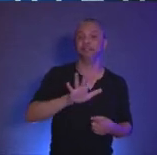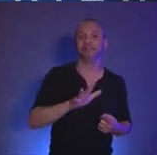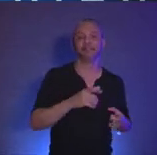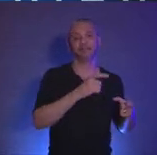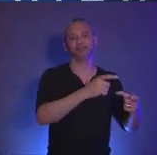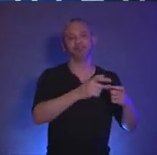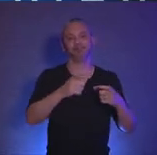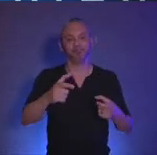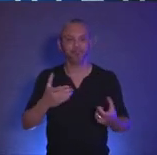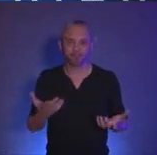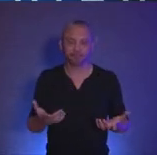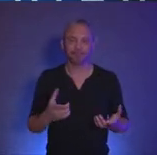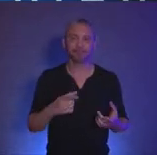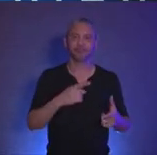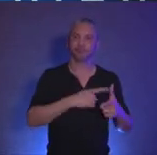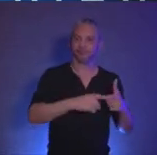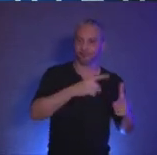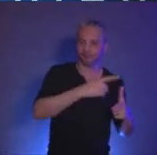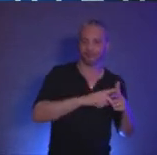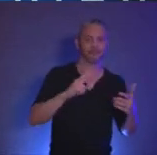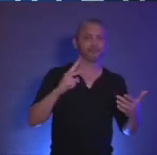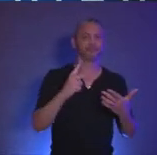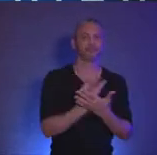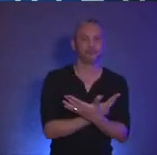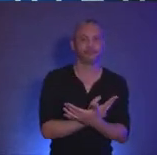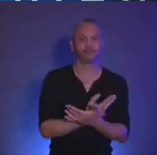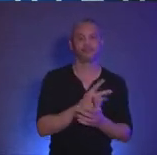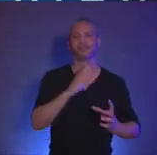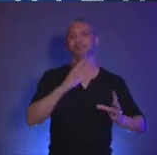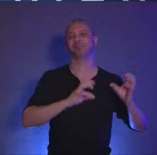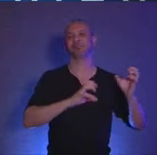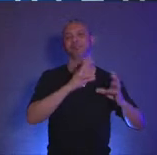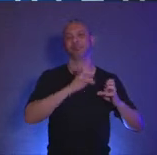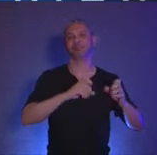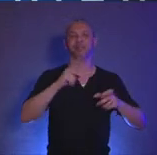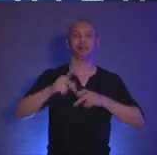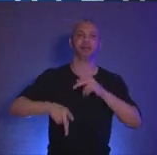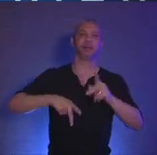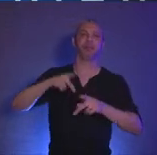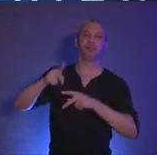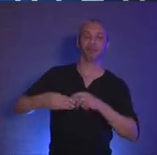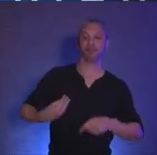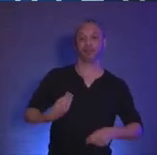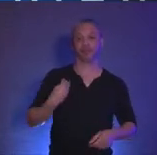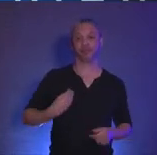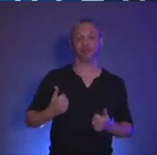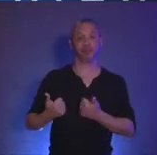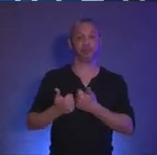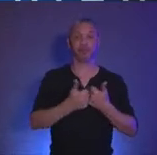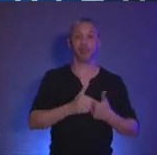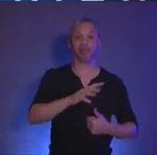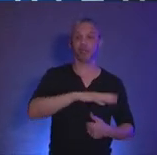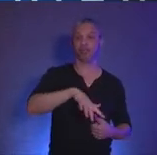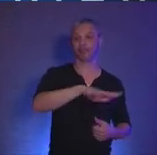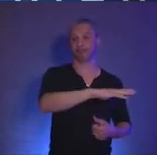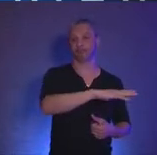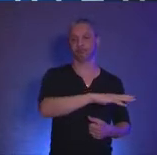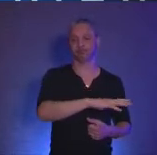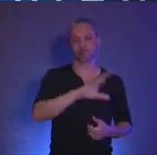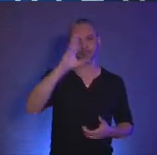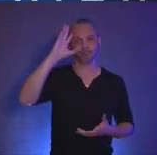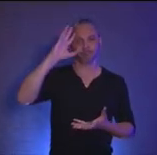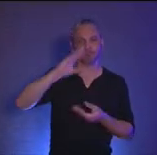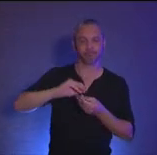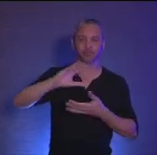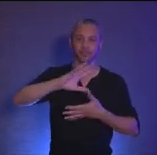unidades de conservação, e que estava impactando na ocorrência de conflitos com as populações que viviam ao redor desses lugares. Então é isso, gente. O